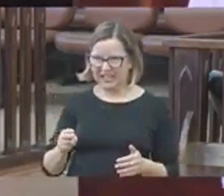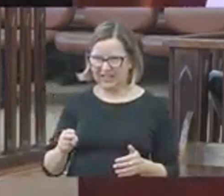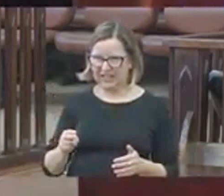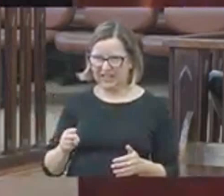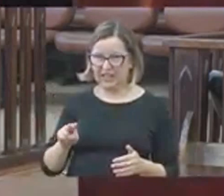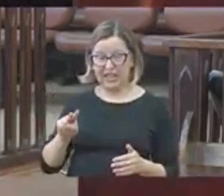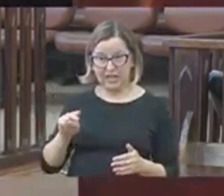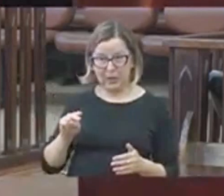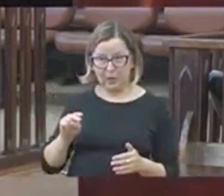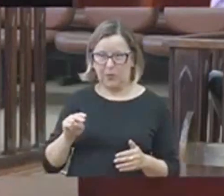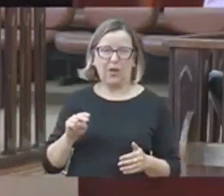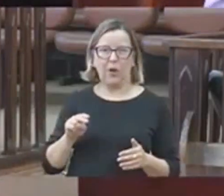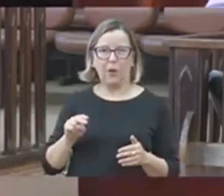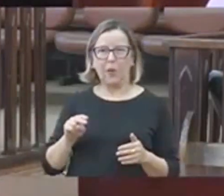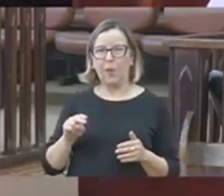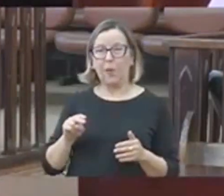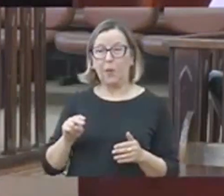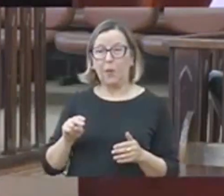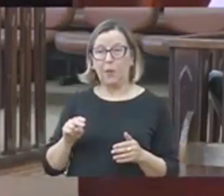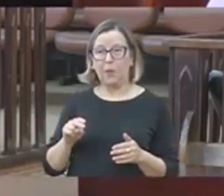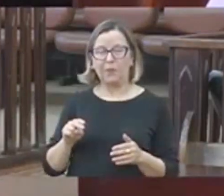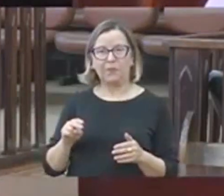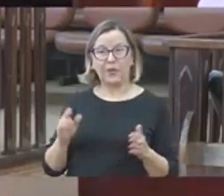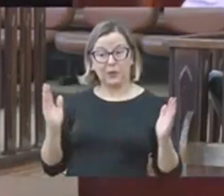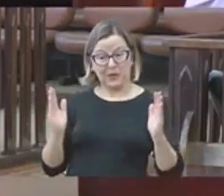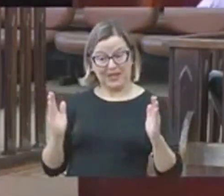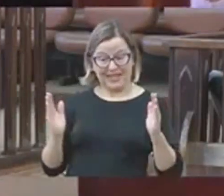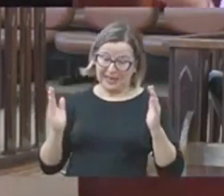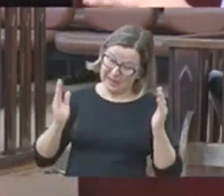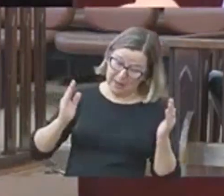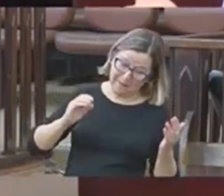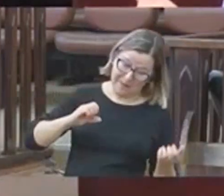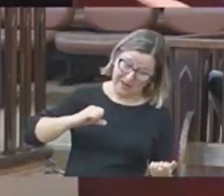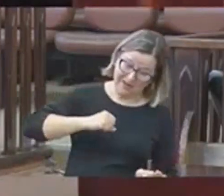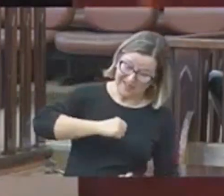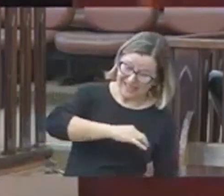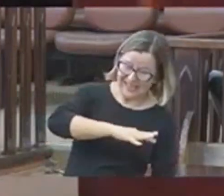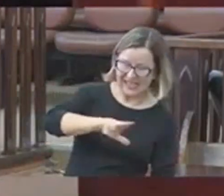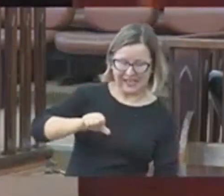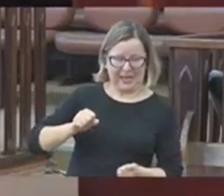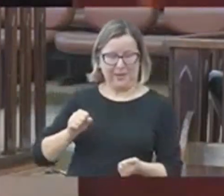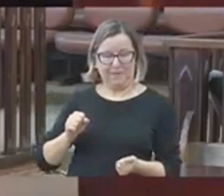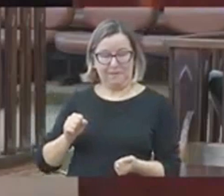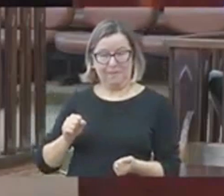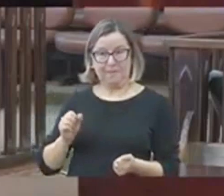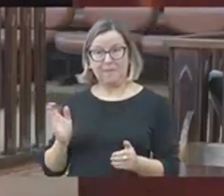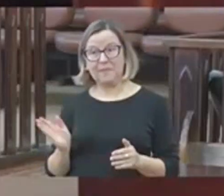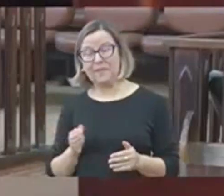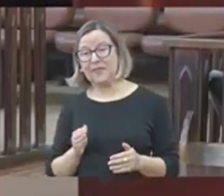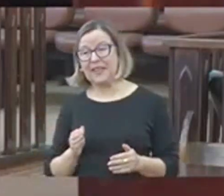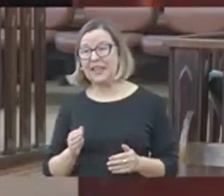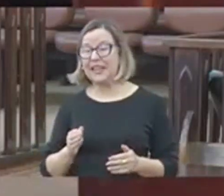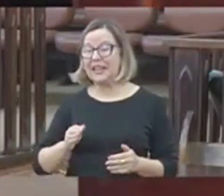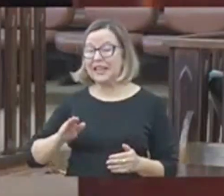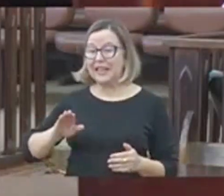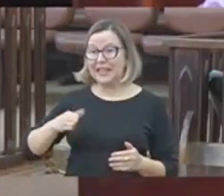1000 anos, um passarinho, vamos colocar aqui um pica-pau, não é? Que ele não